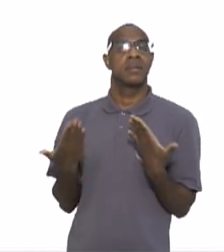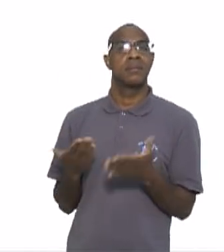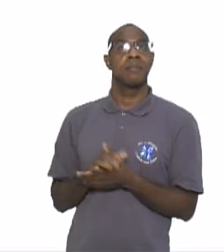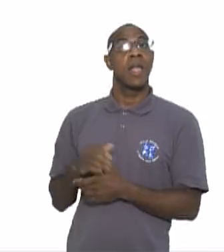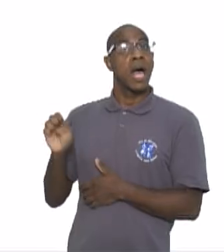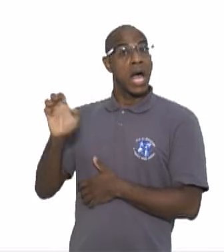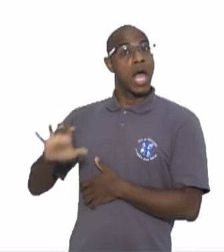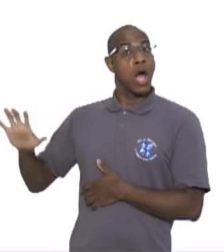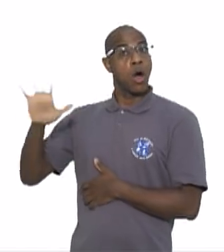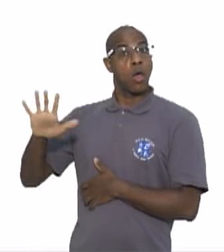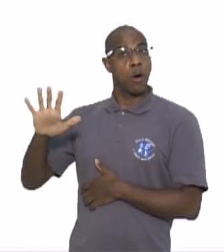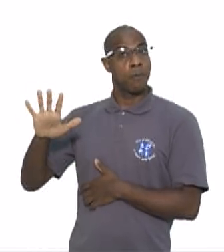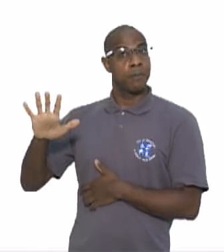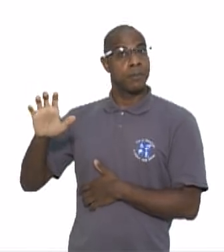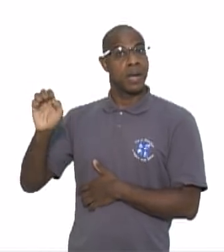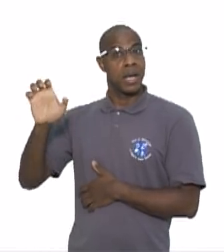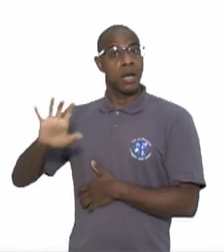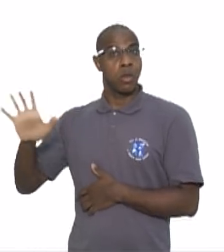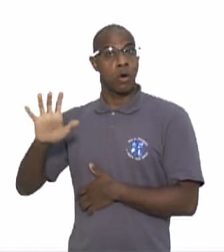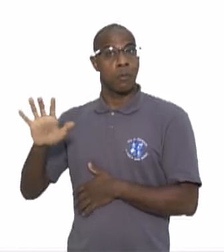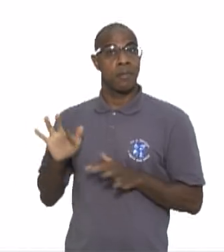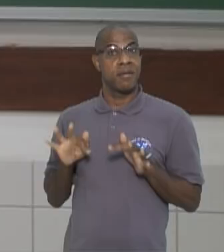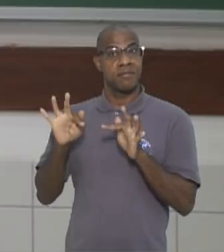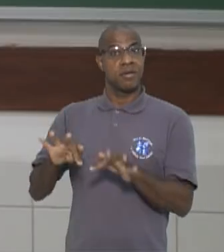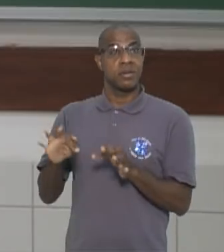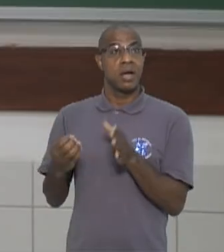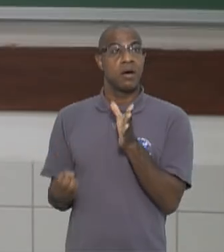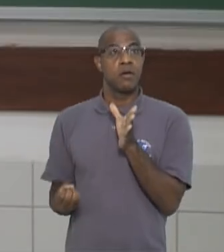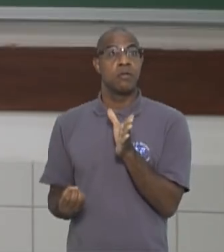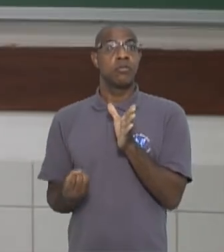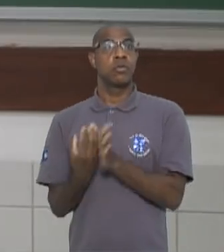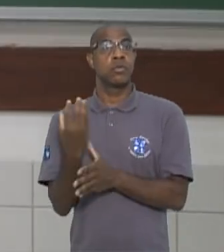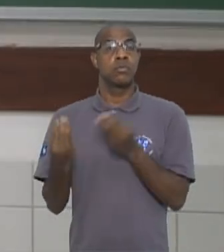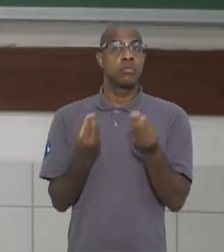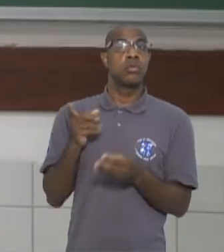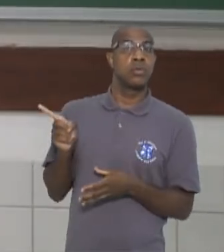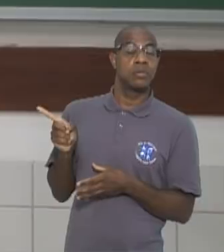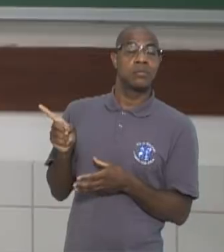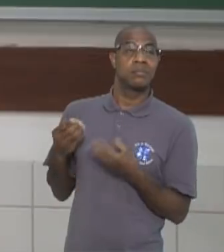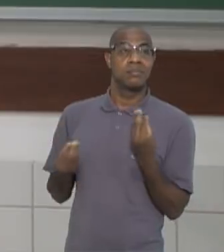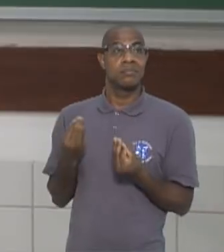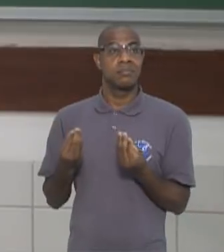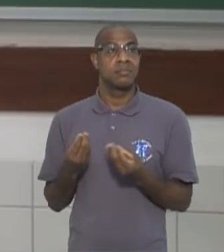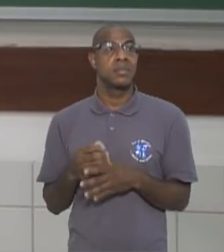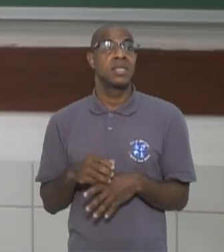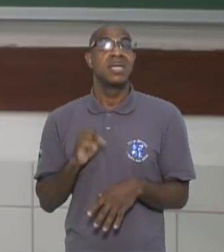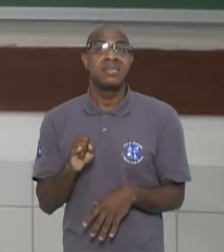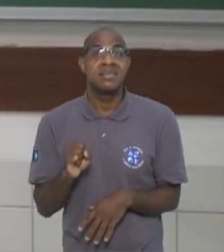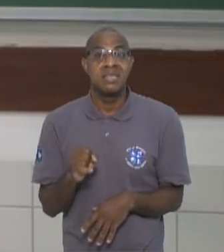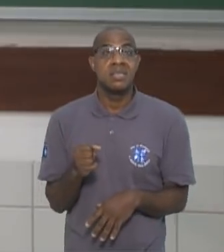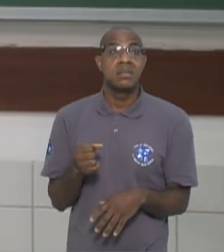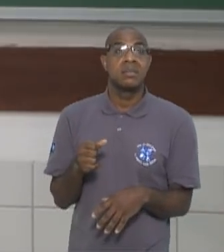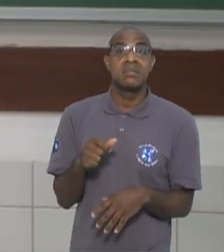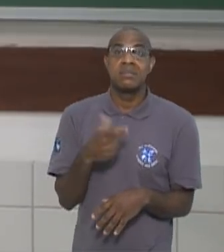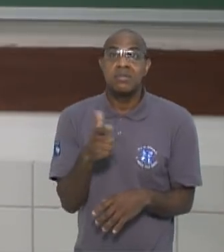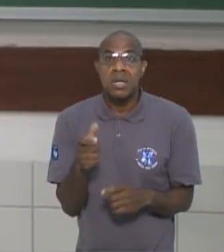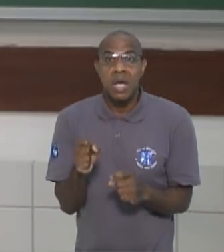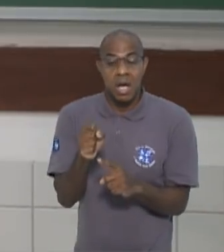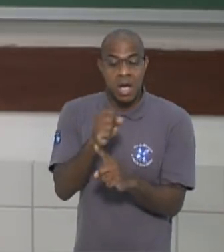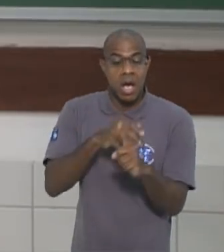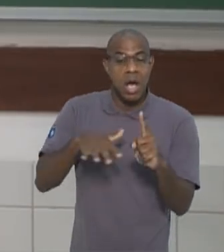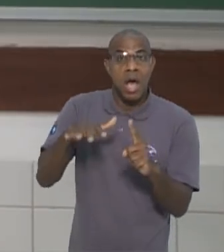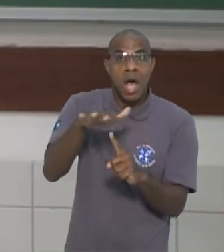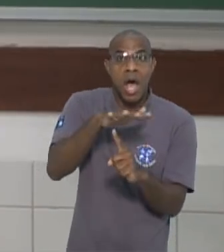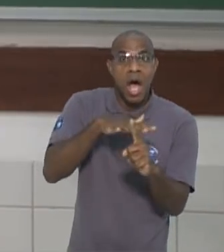Europa feudal surge das ruínas do Império Romano do Ocidente. Então, não teríamos uma sociedade feudal se não fosse a queda do